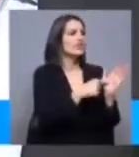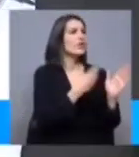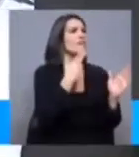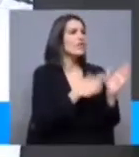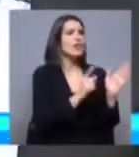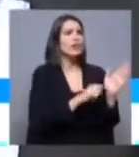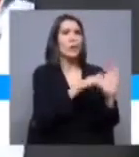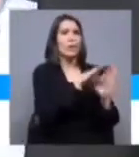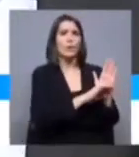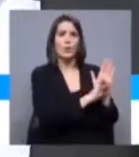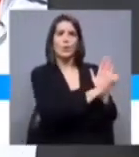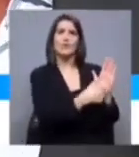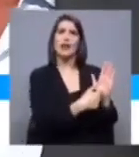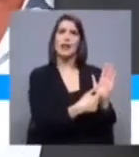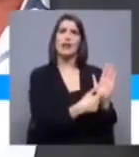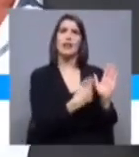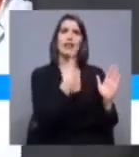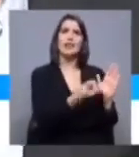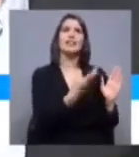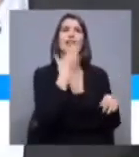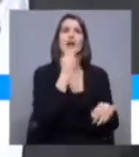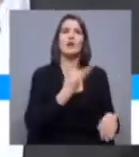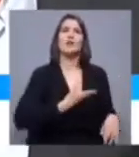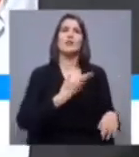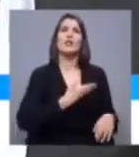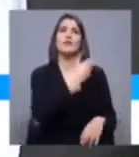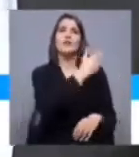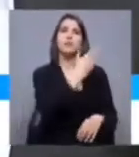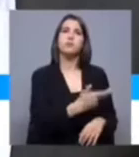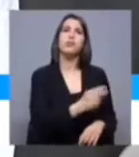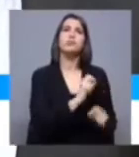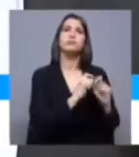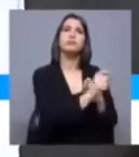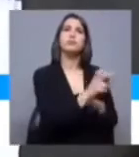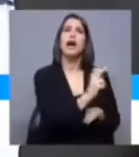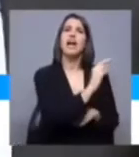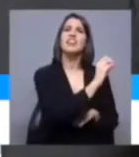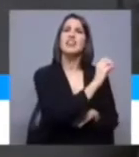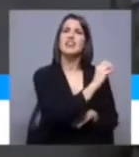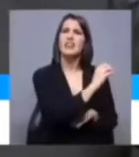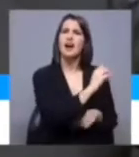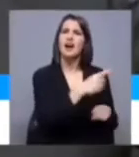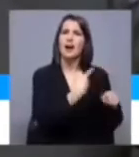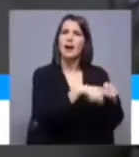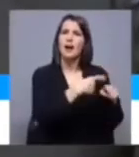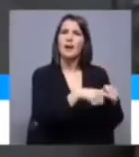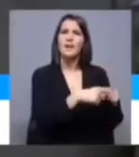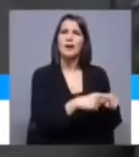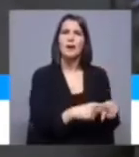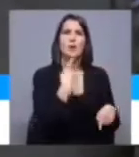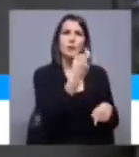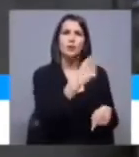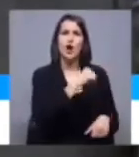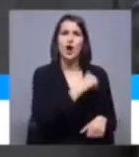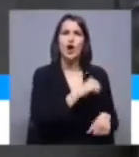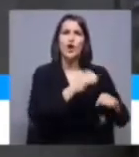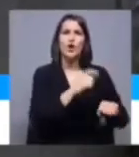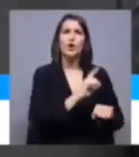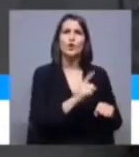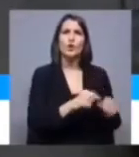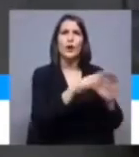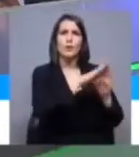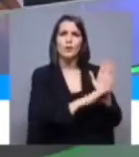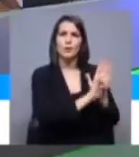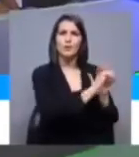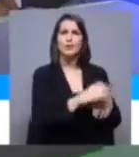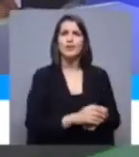programa de iniciativa liberal. Não. Diz que o aluno fica devedor na totalidade durante 30 anos. E? Então tu perguntas se concordas com isto? E? É o programa e, no fim?